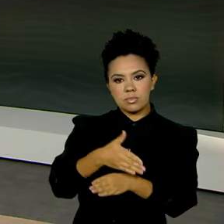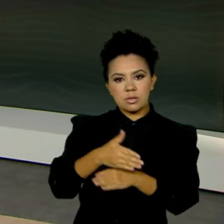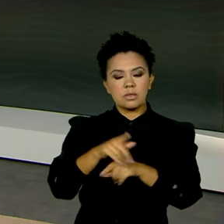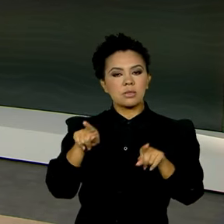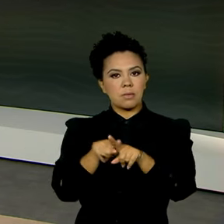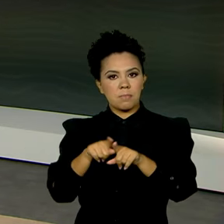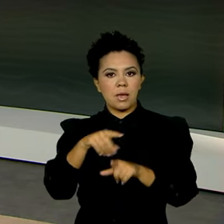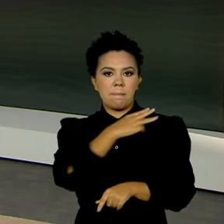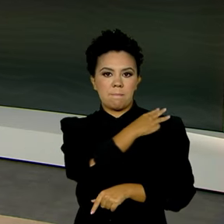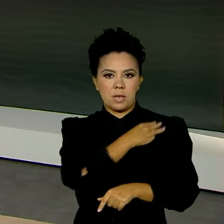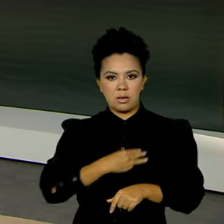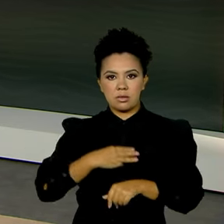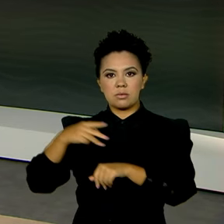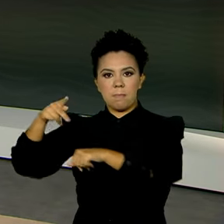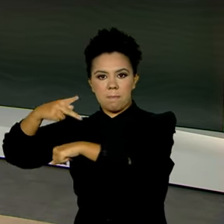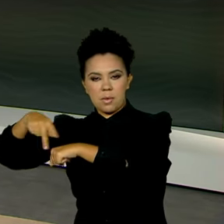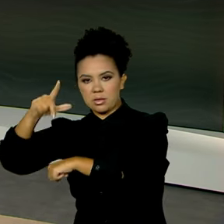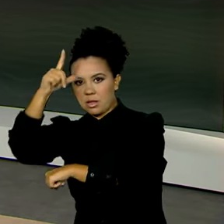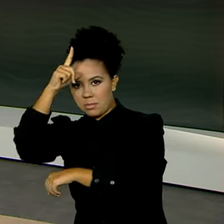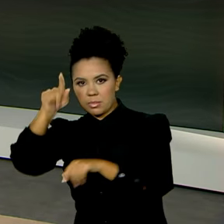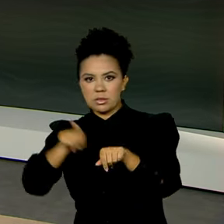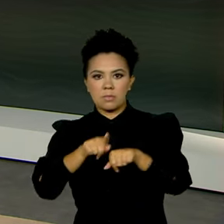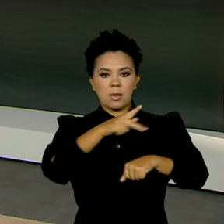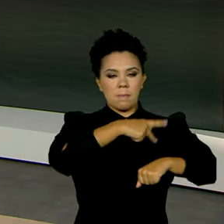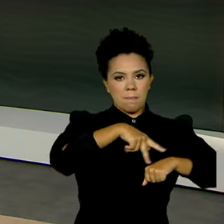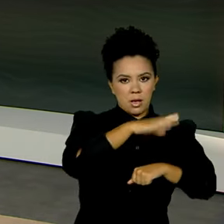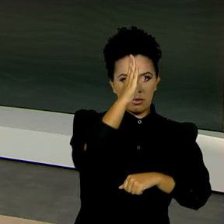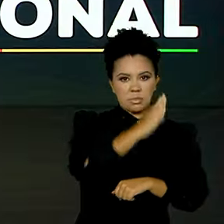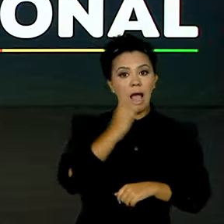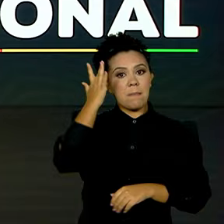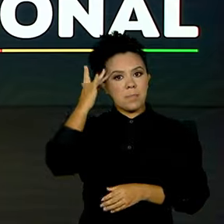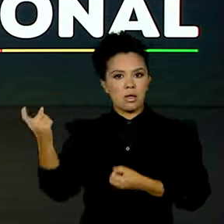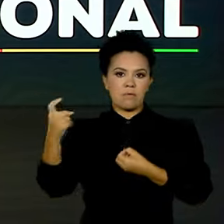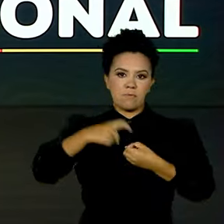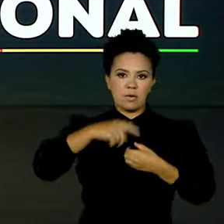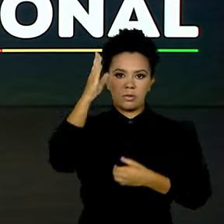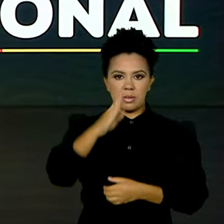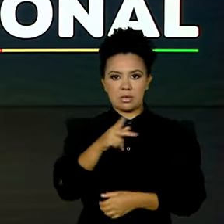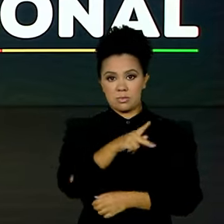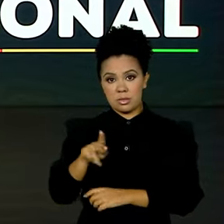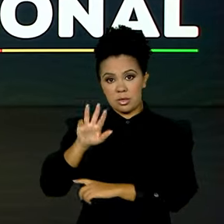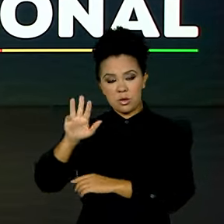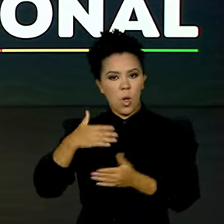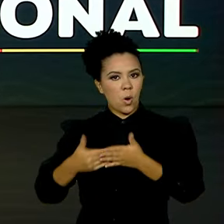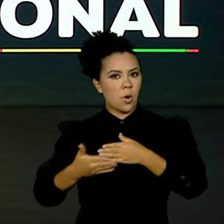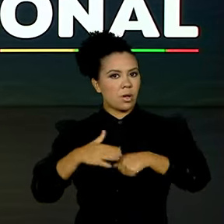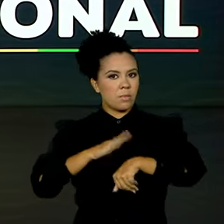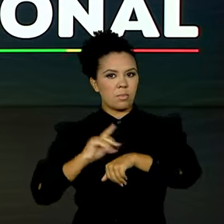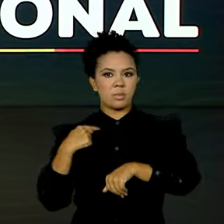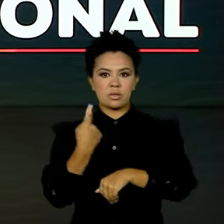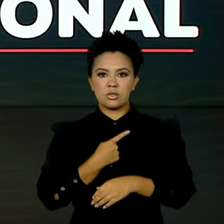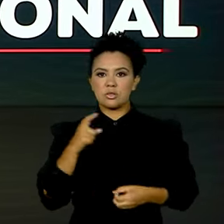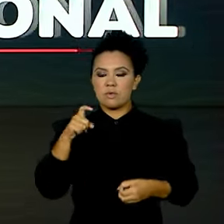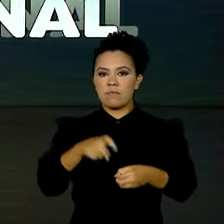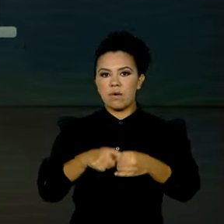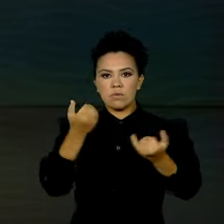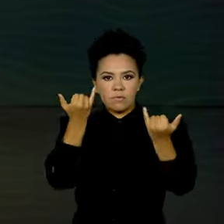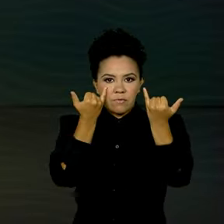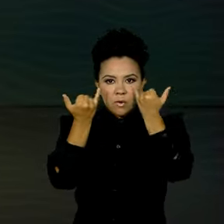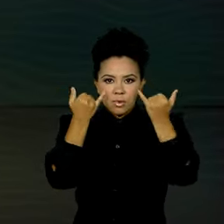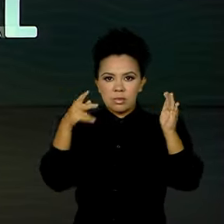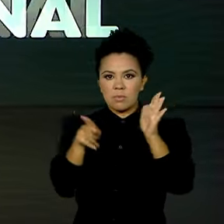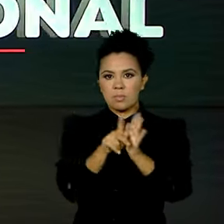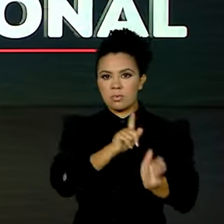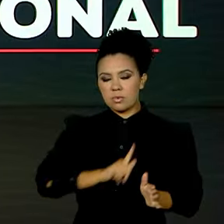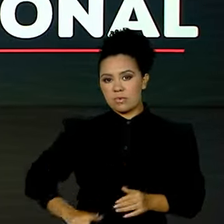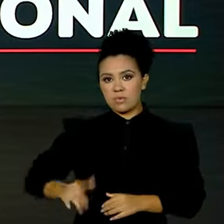dois países. O presidente Lula retorna ao Brasil amanhã. Podemos voltar a qualquer momento com outras informações.